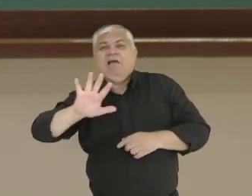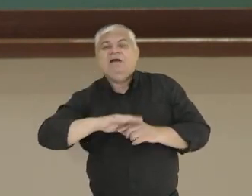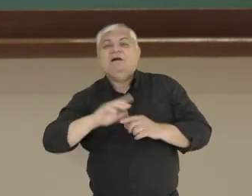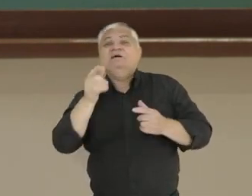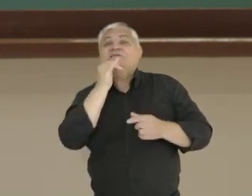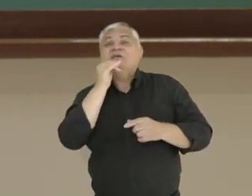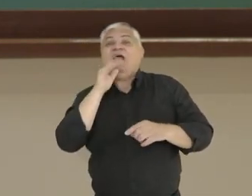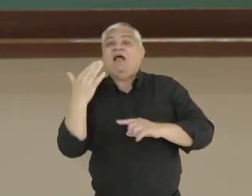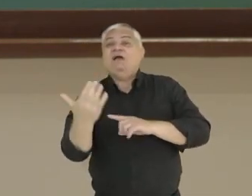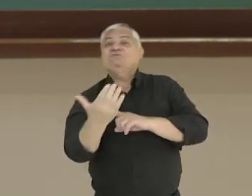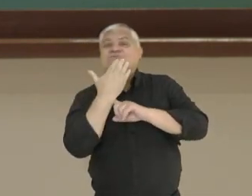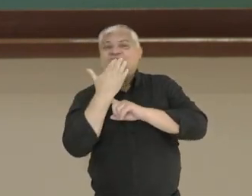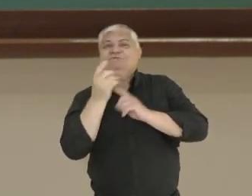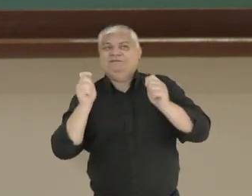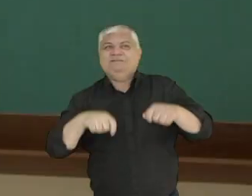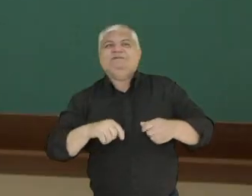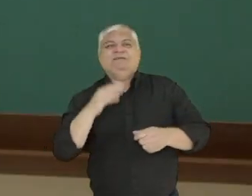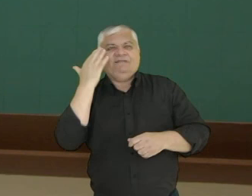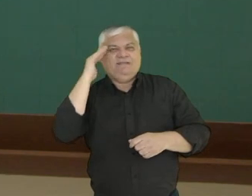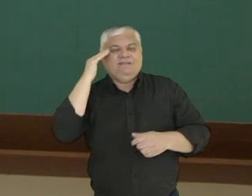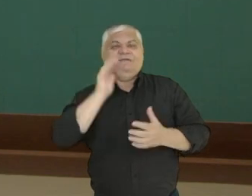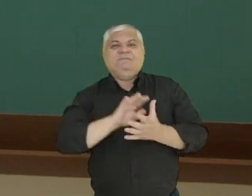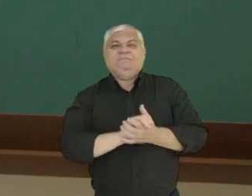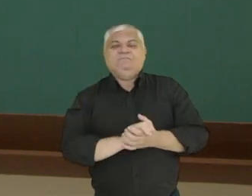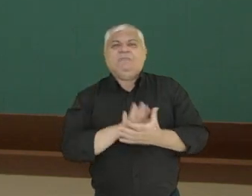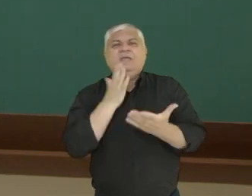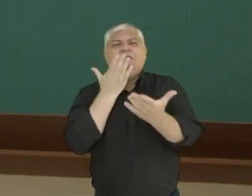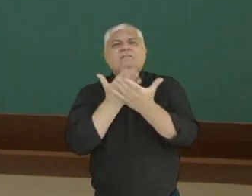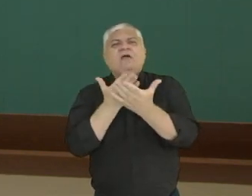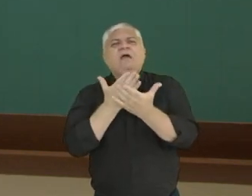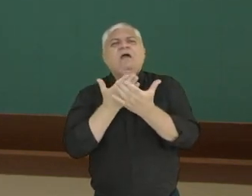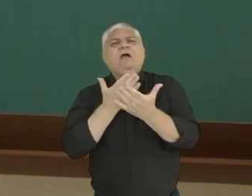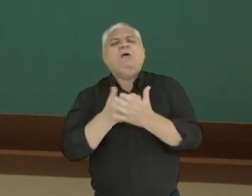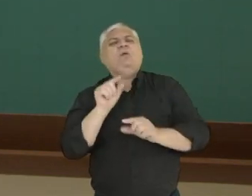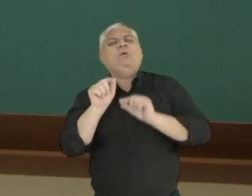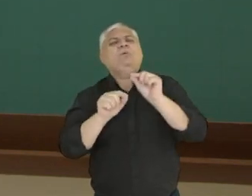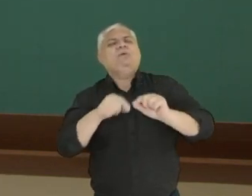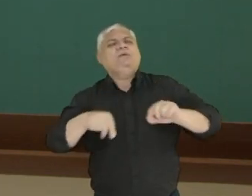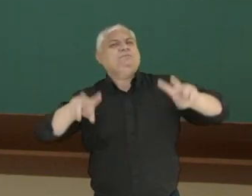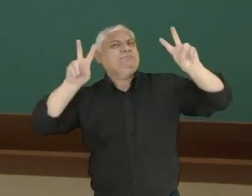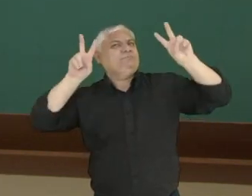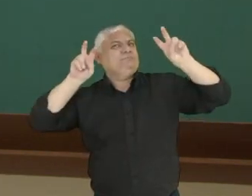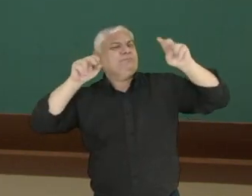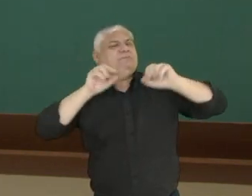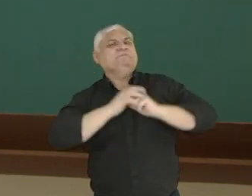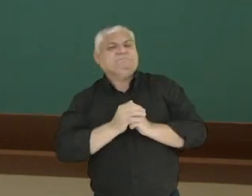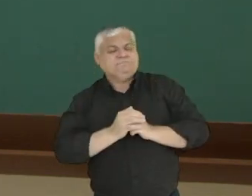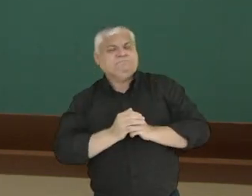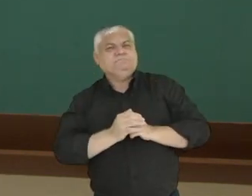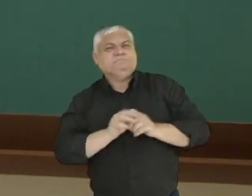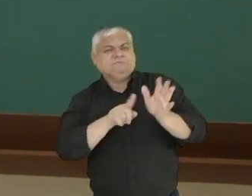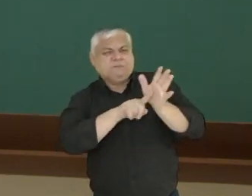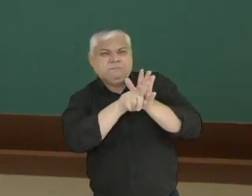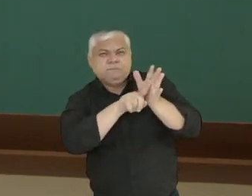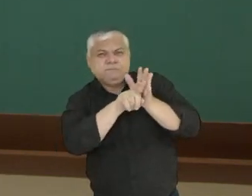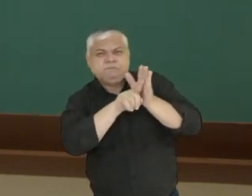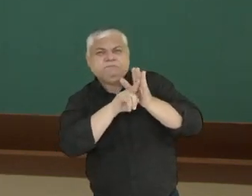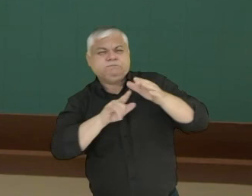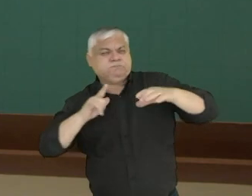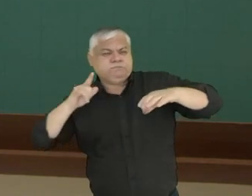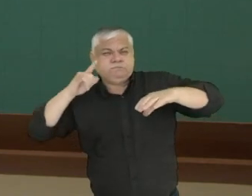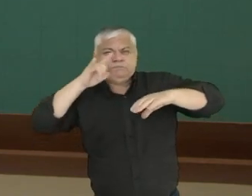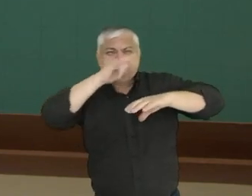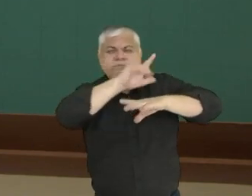nos favorecendo. Nessa aula de hoje, nós então falamos sobre o sensoriamento remoto, a análise